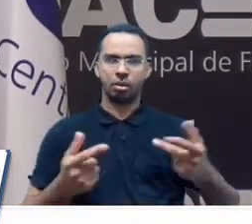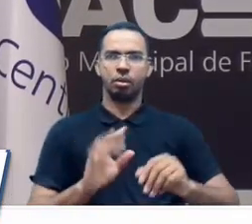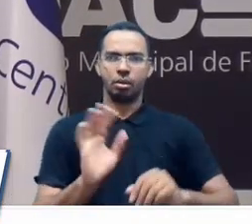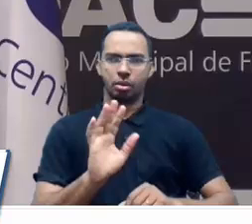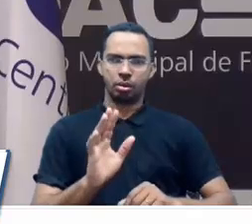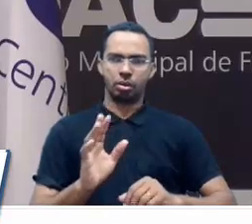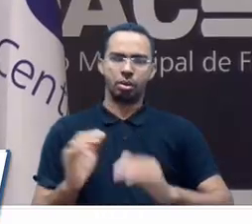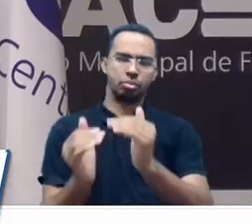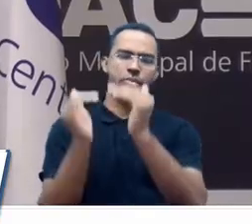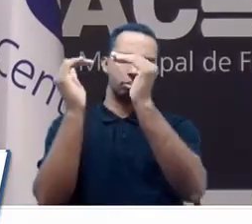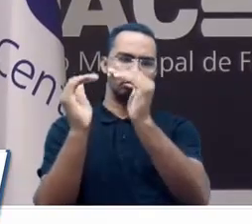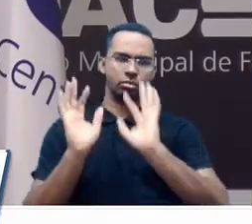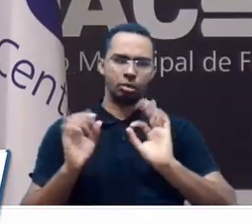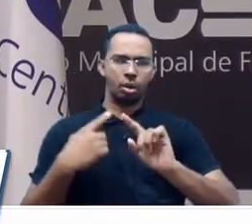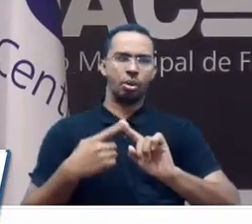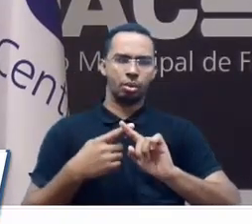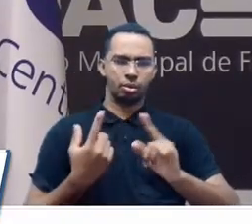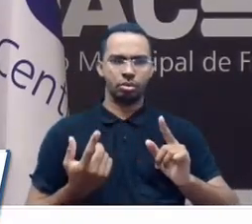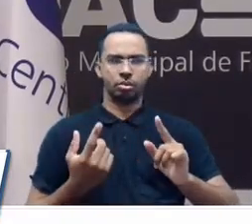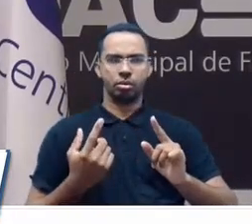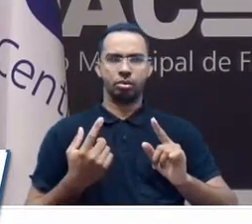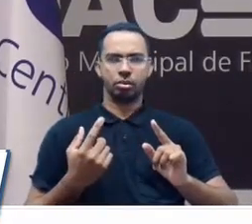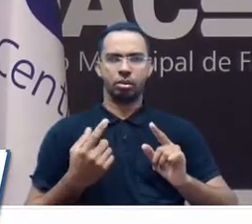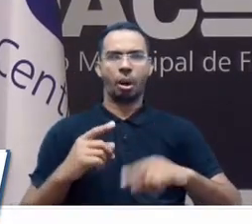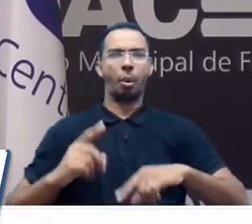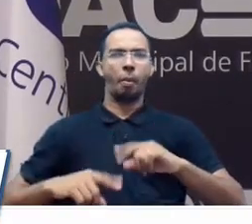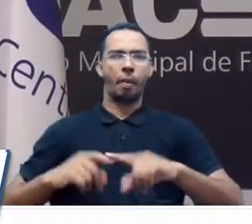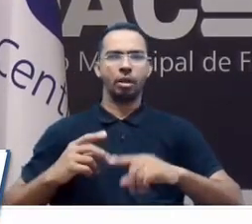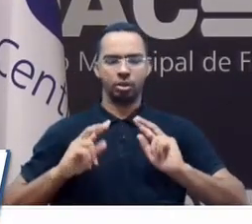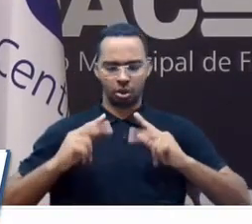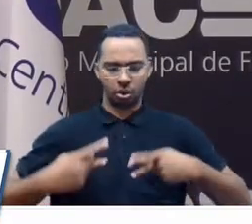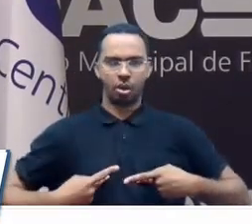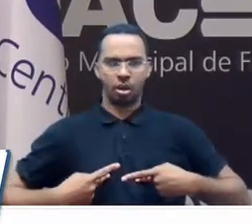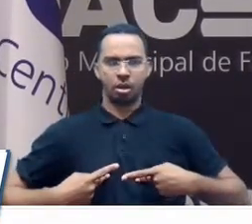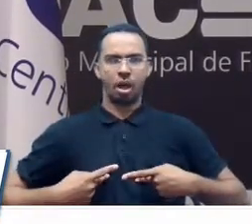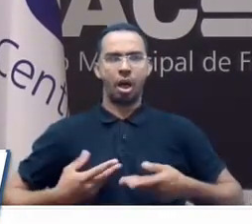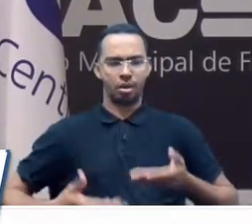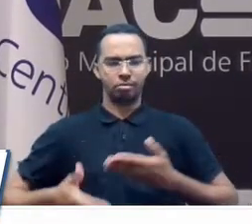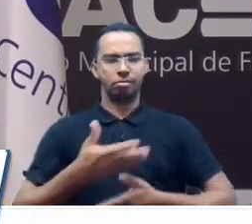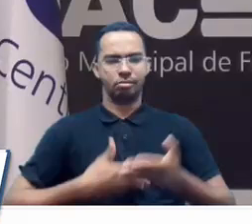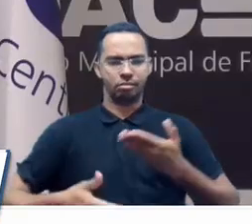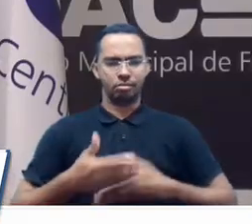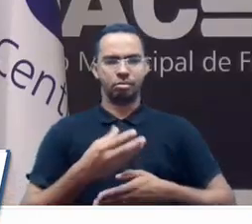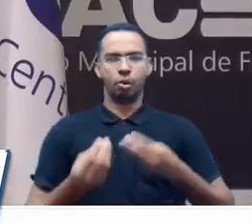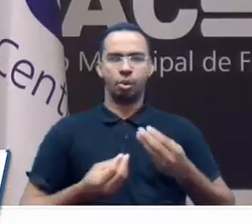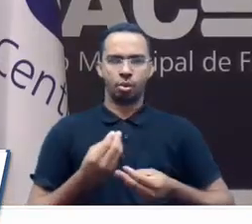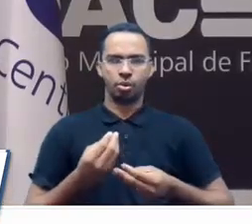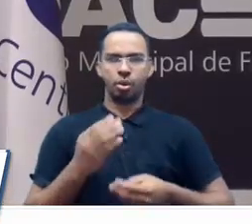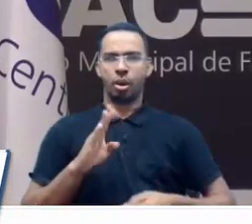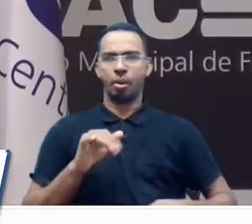excelência. Por quê? O material nosso é humano. Quando o Bruno colocou aqui